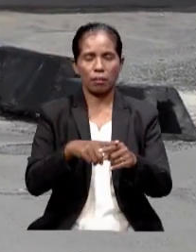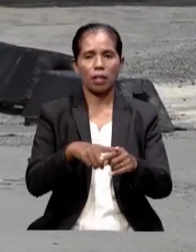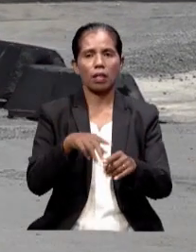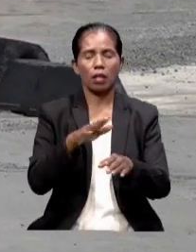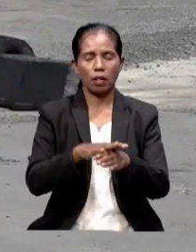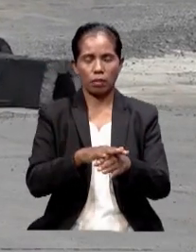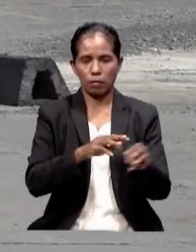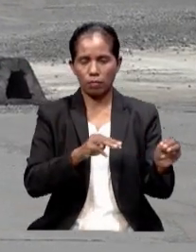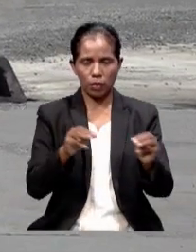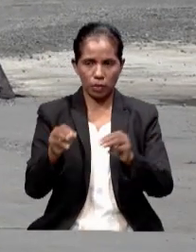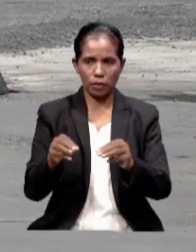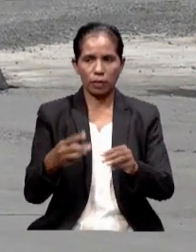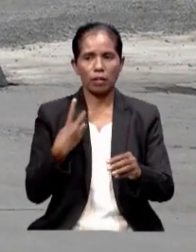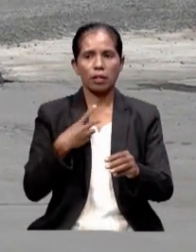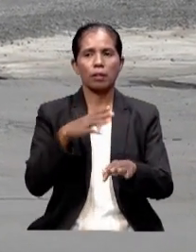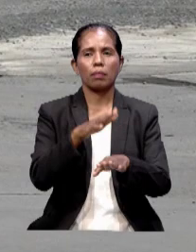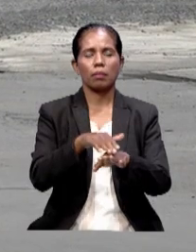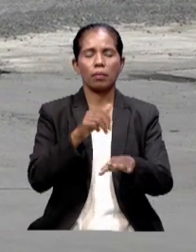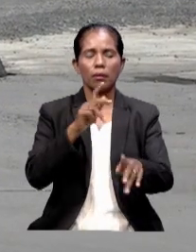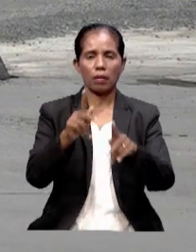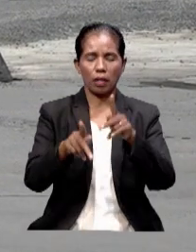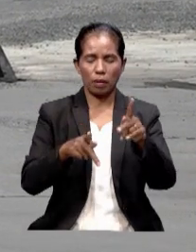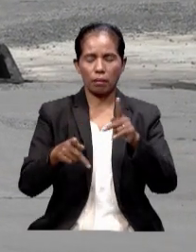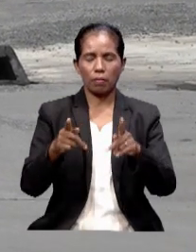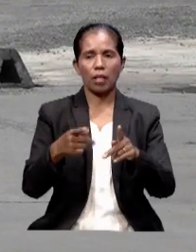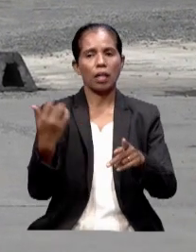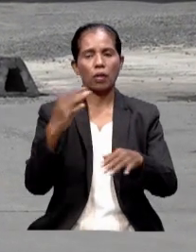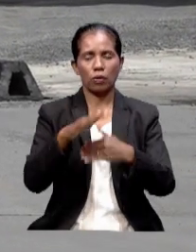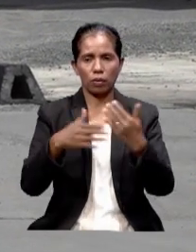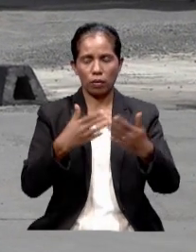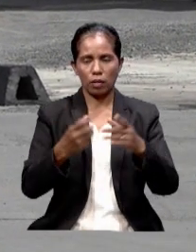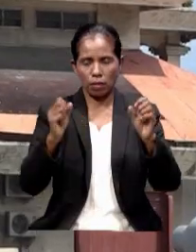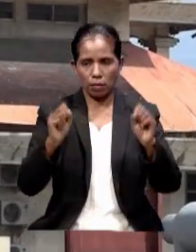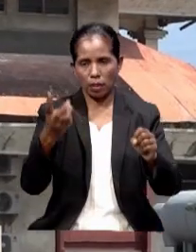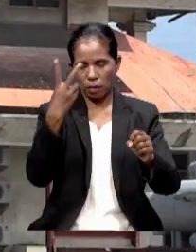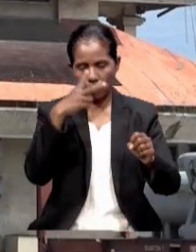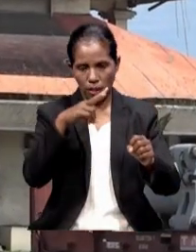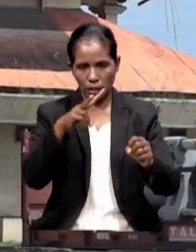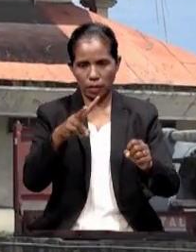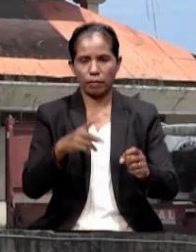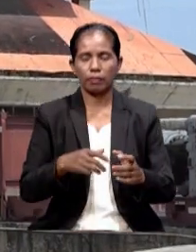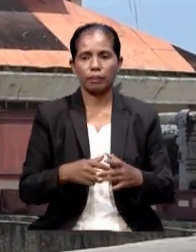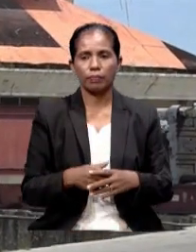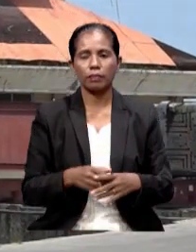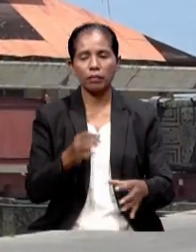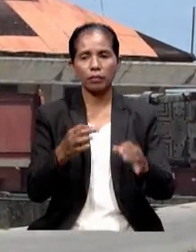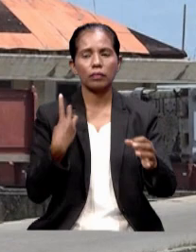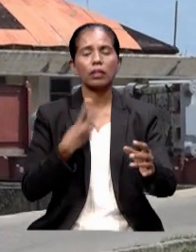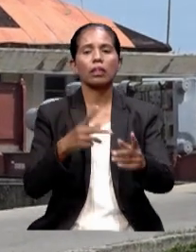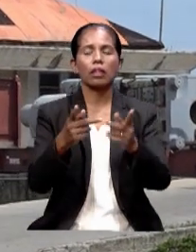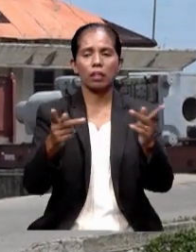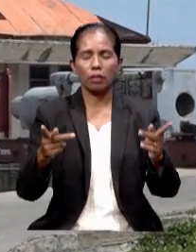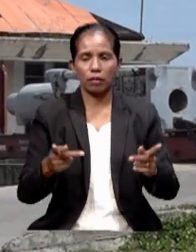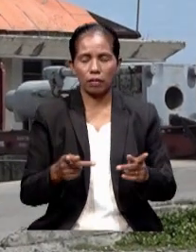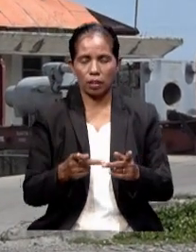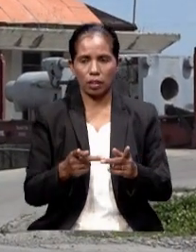E da ne ita atrai turístico, turismo sira, bele mai ro cruzeiro sira se mai. Quando ita ne fati ne, la